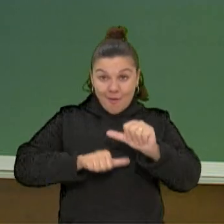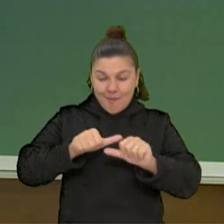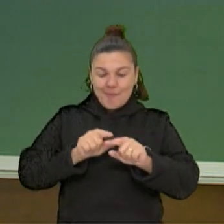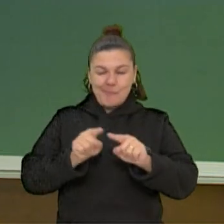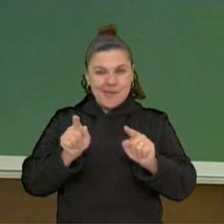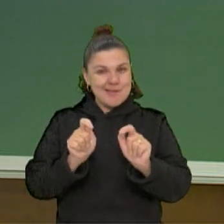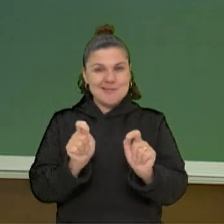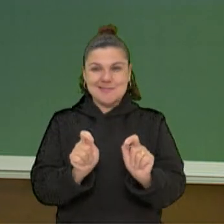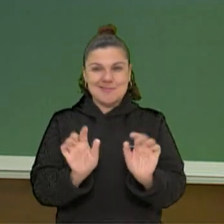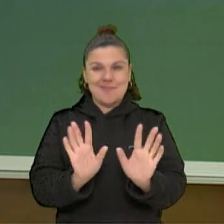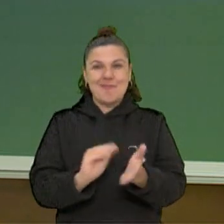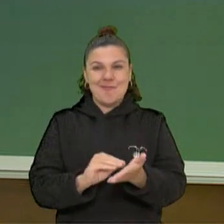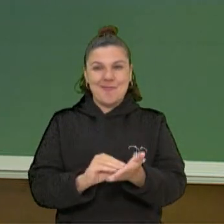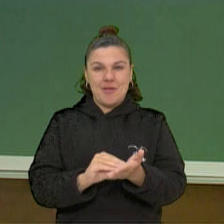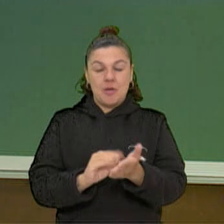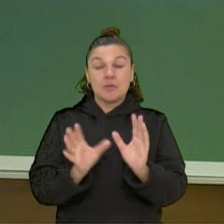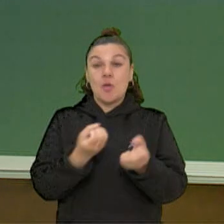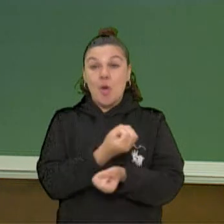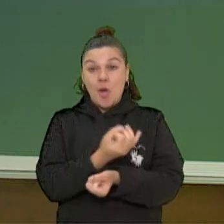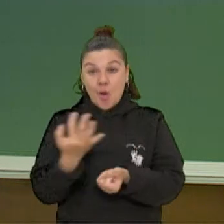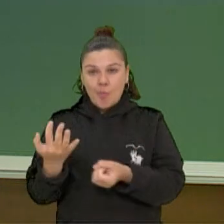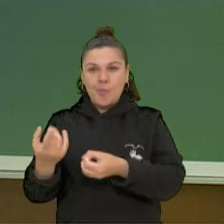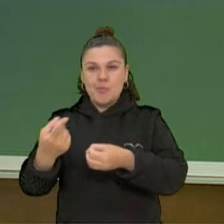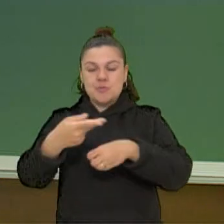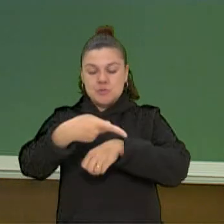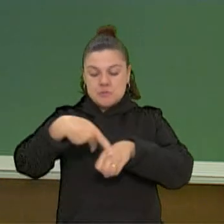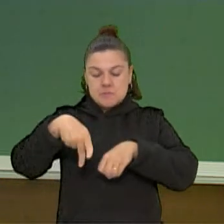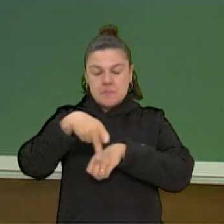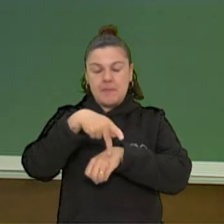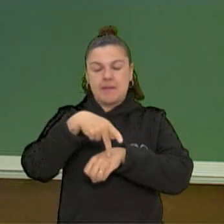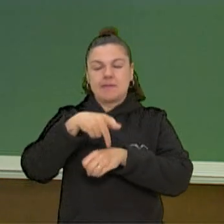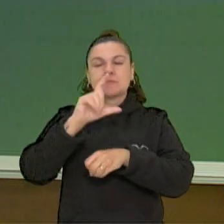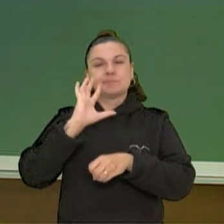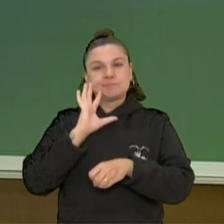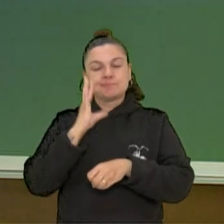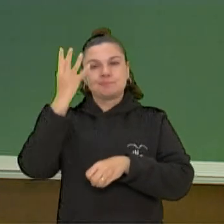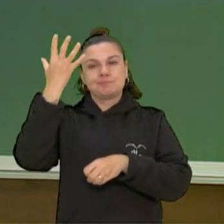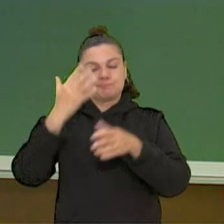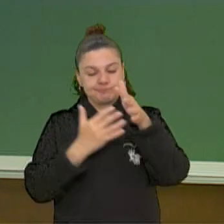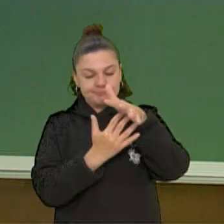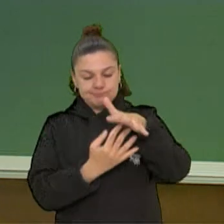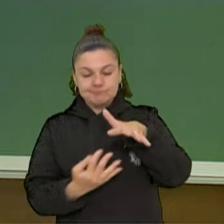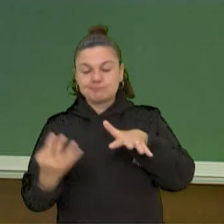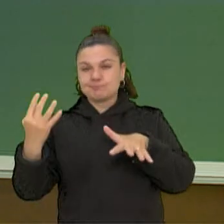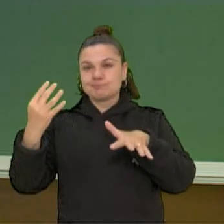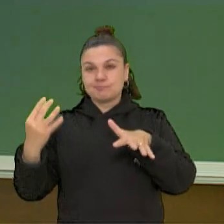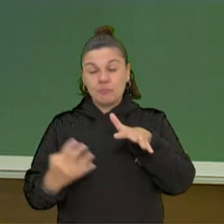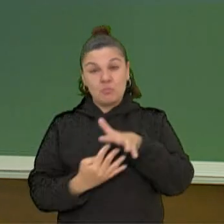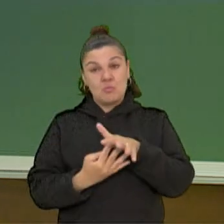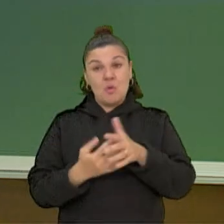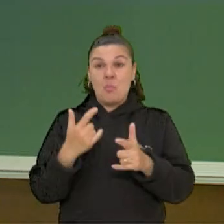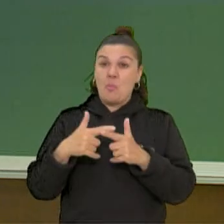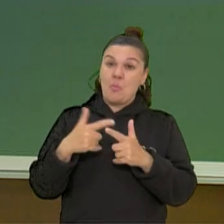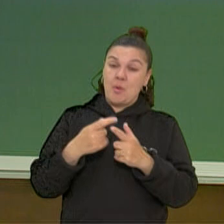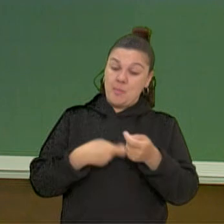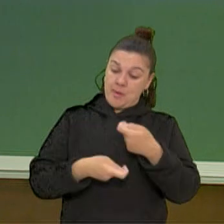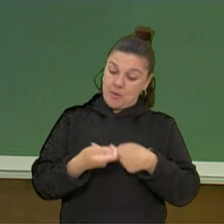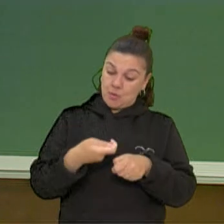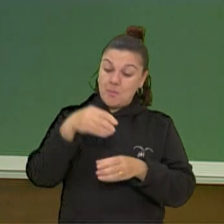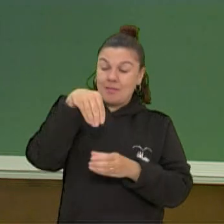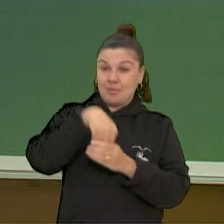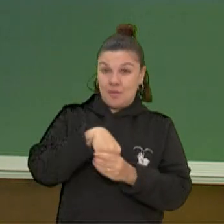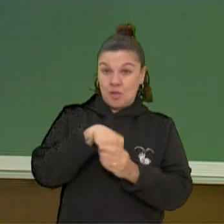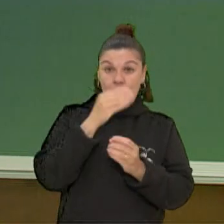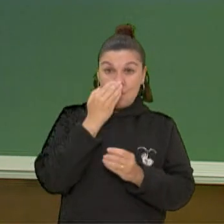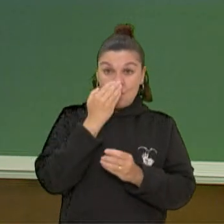Vários países, estados africanos, têm concorrido para esses deslocamentos forçados, ou por motivos econômicos, dentro e